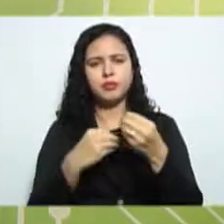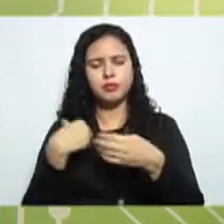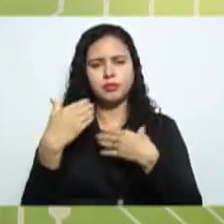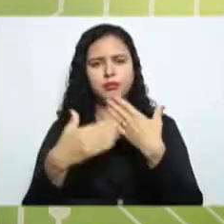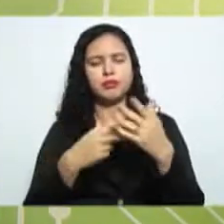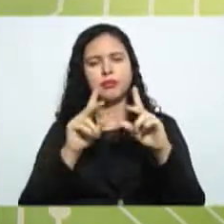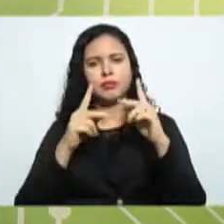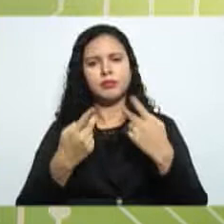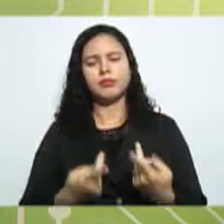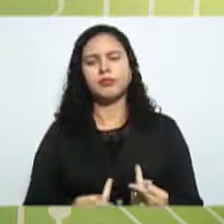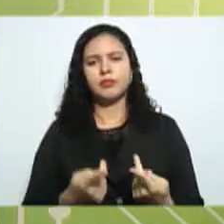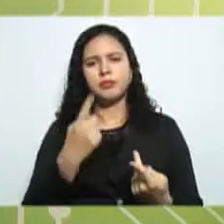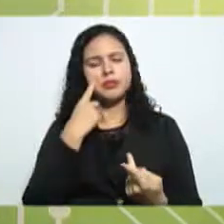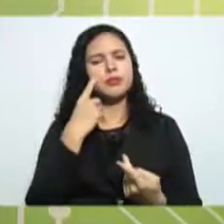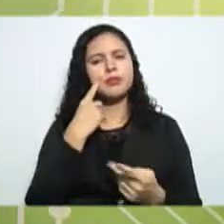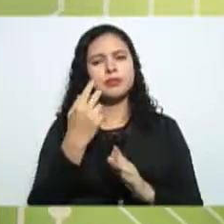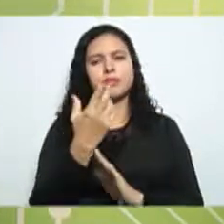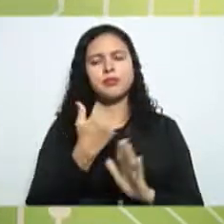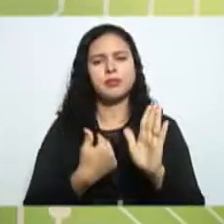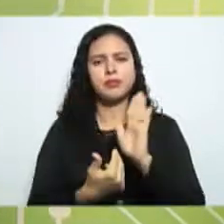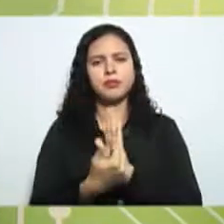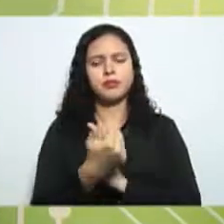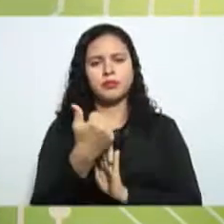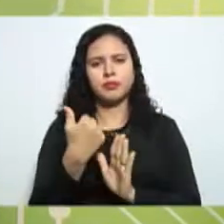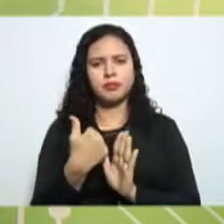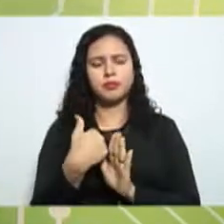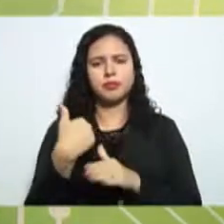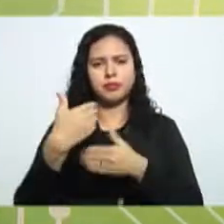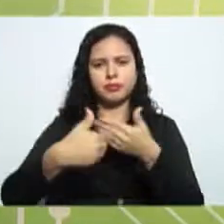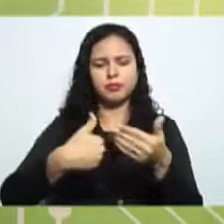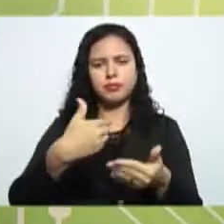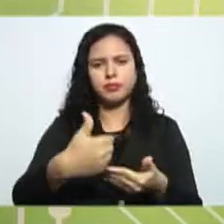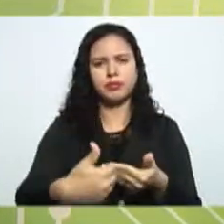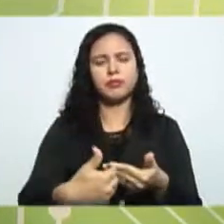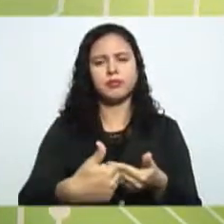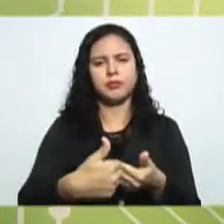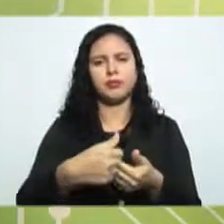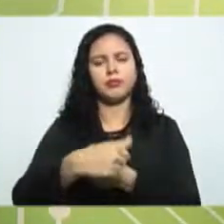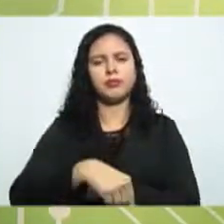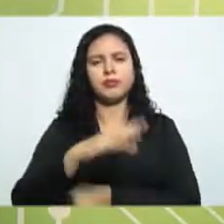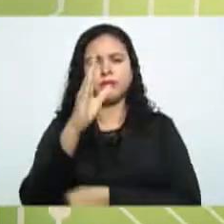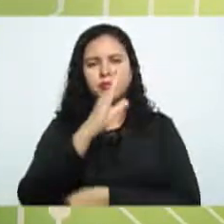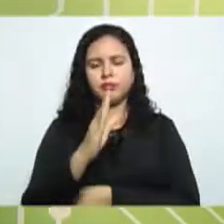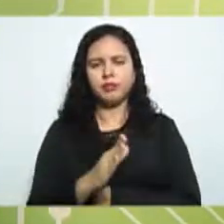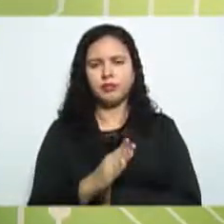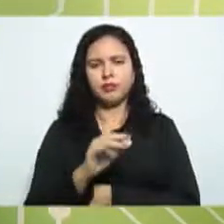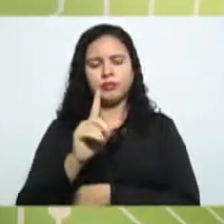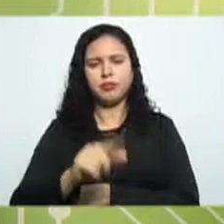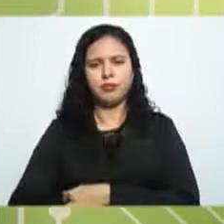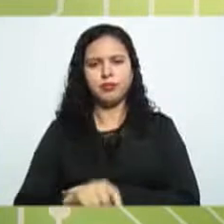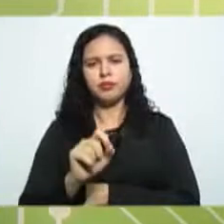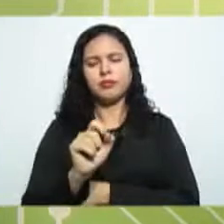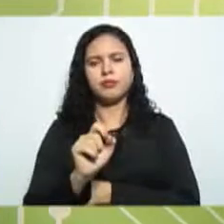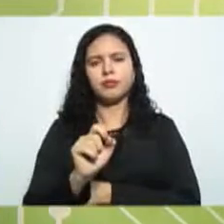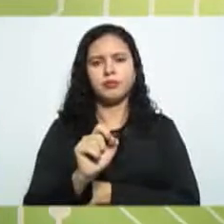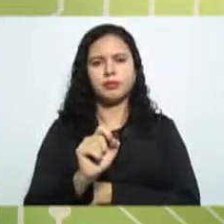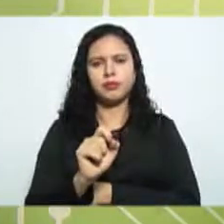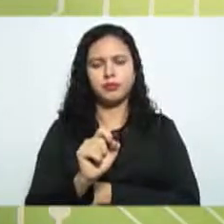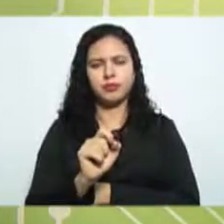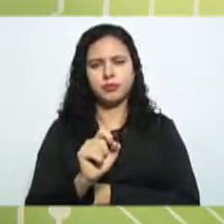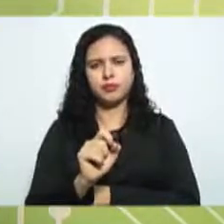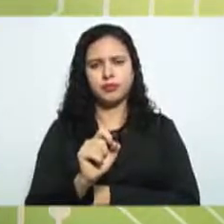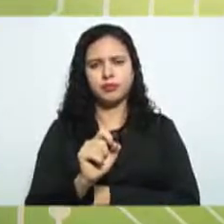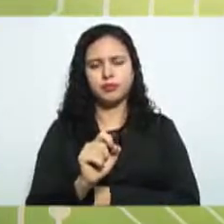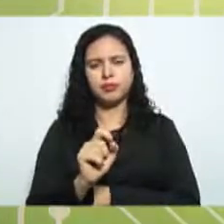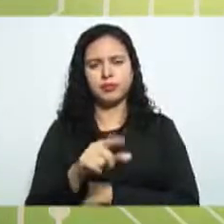assistimos um gráfico mostrando a evolução do desenvolvimento humano no Brasil. E essa evolução muito se deve